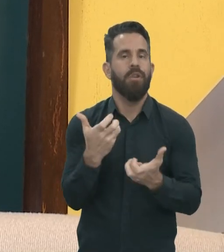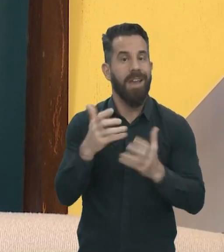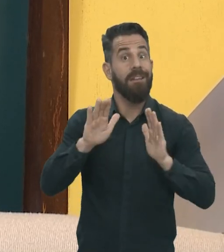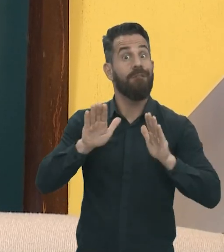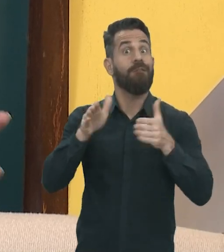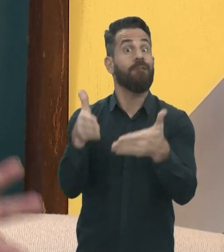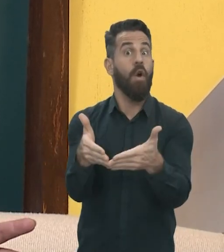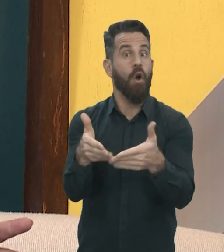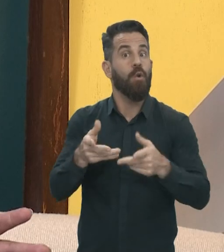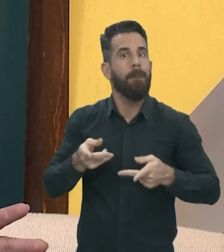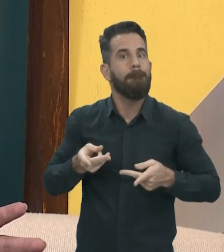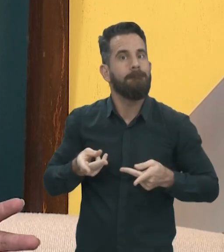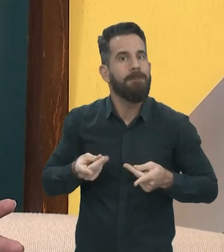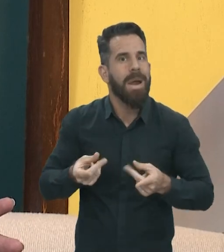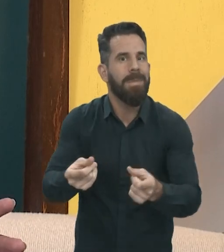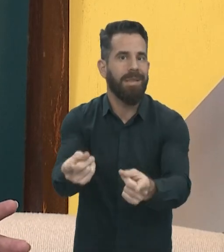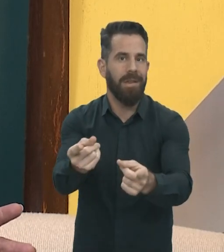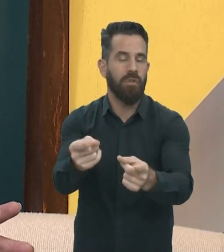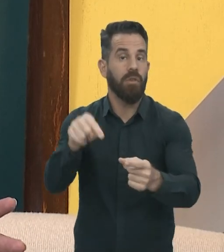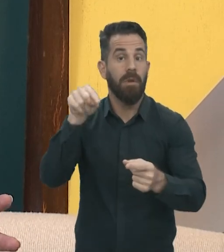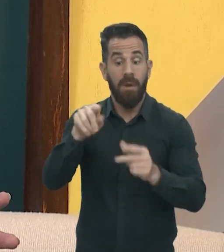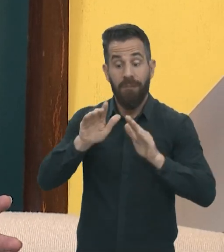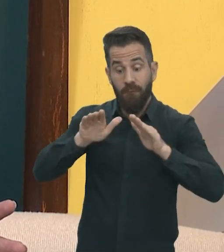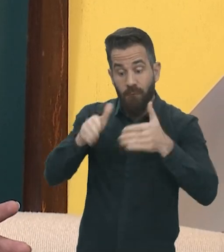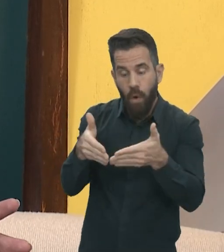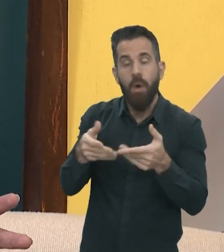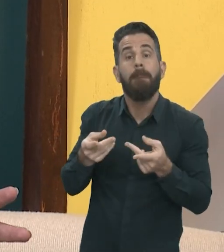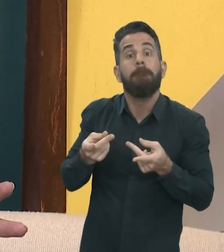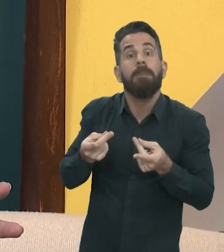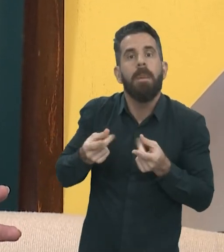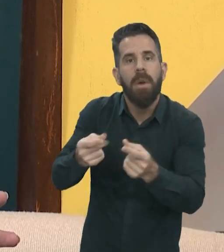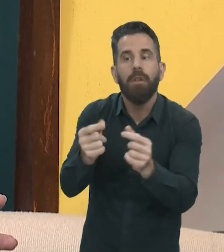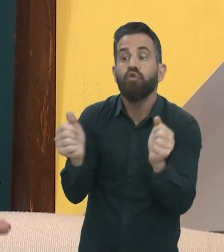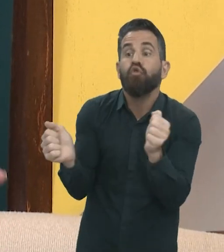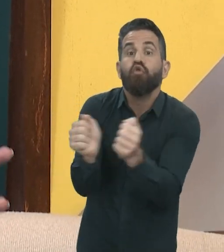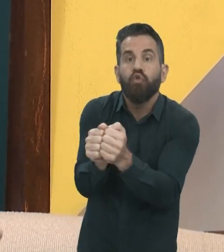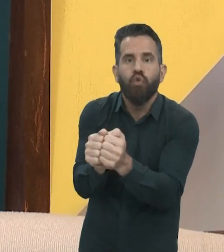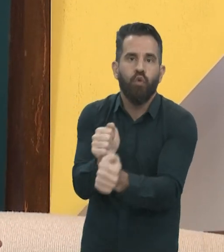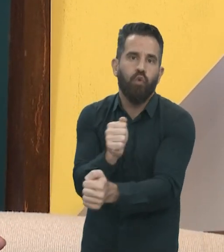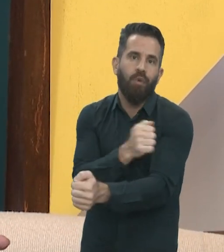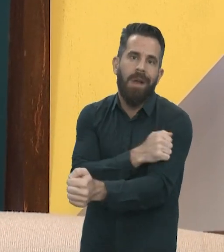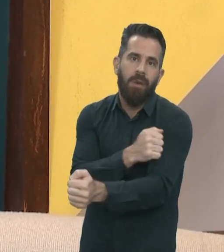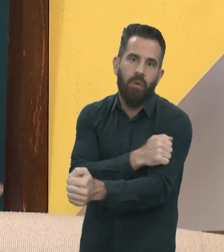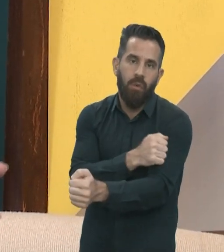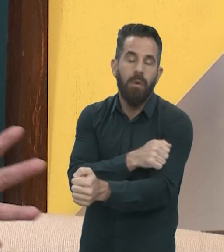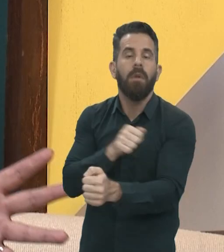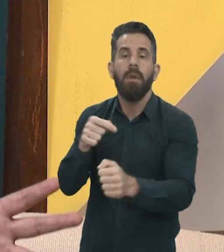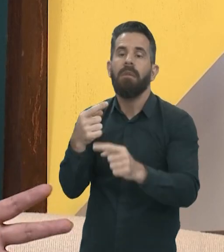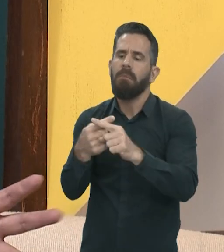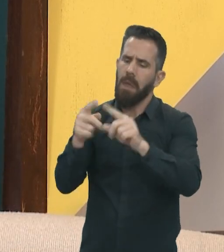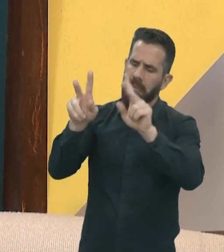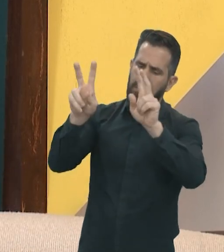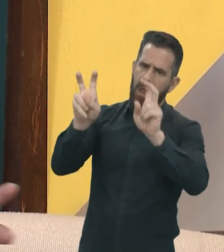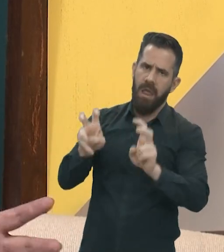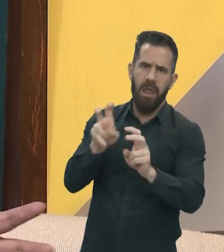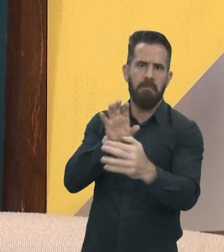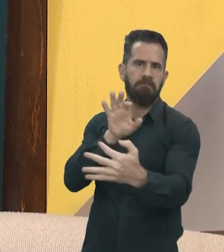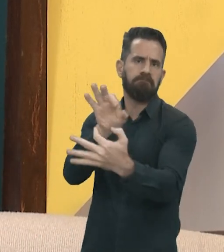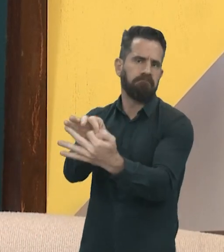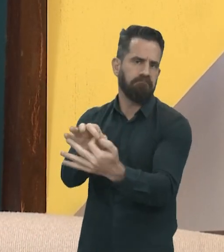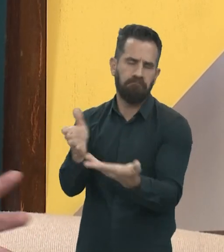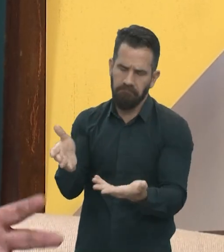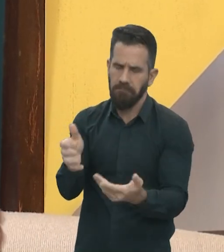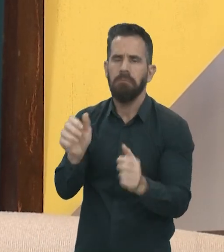com os estudantes, onde nesse espaço o tema da segurança, o tema da diversidade, o tema do acolhimento possa vir. Quem participa disso? Tanto